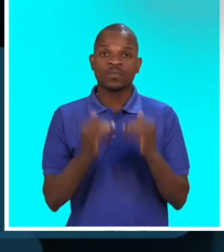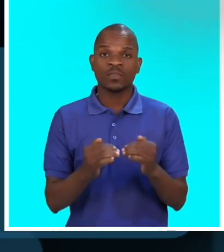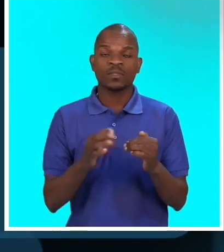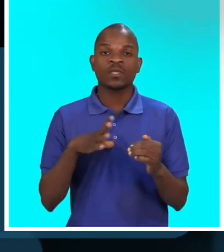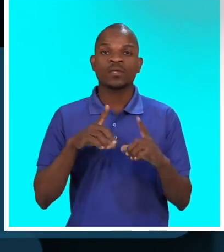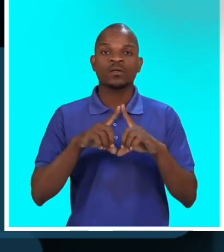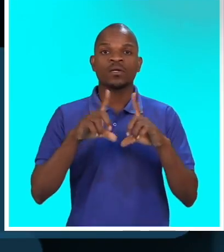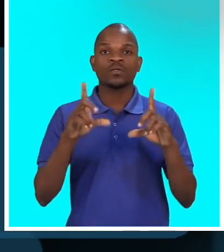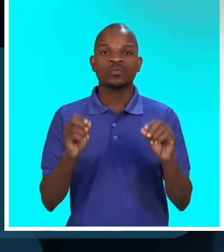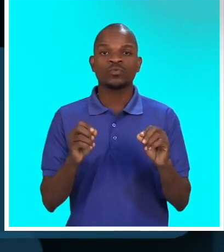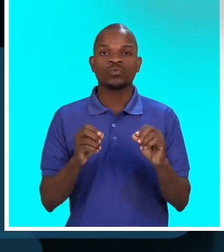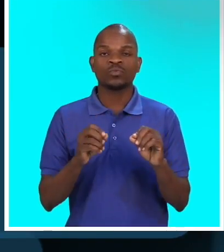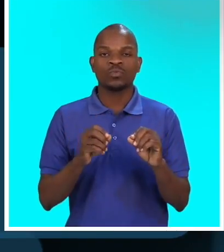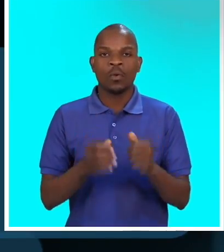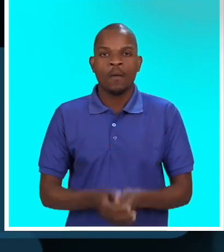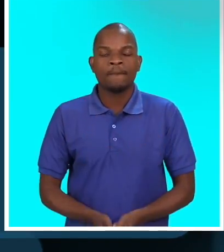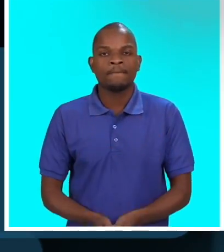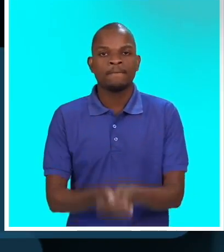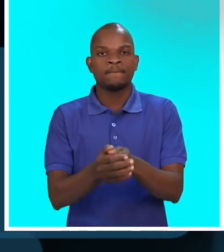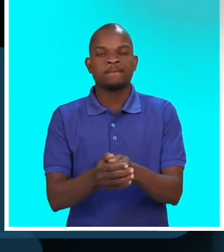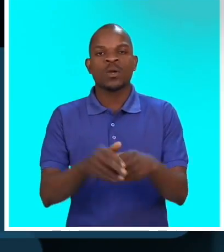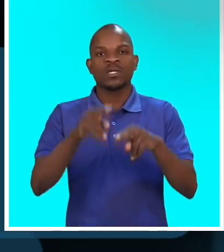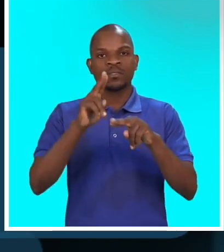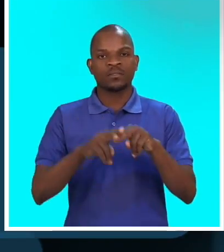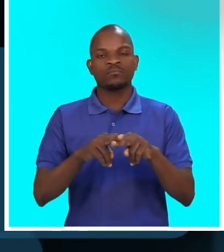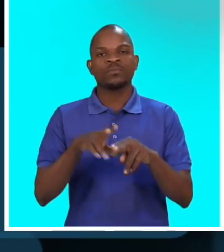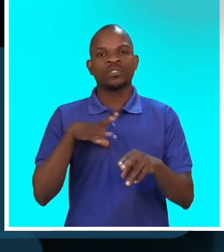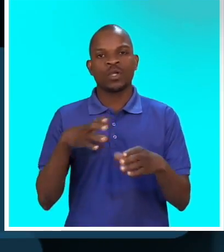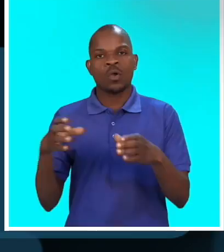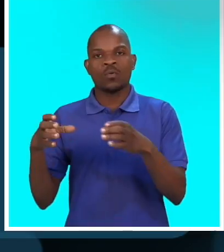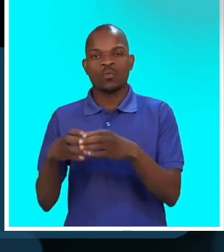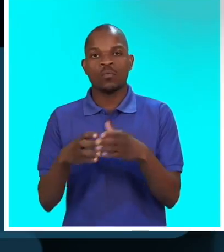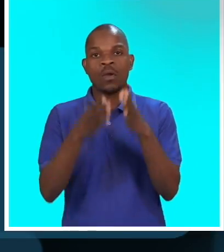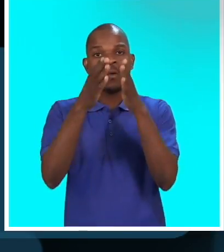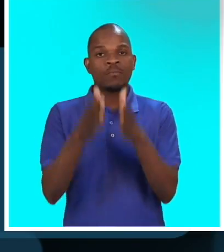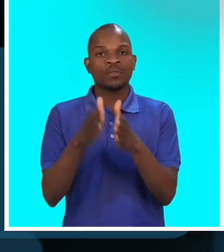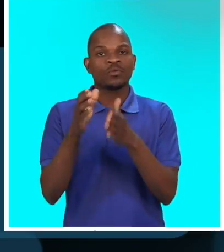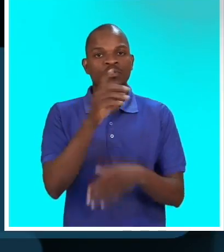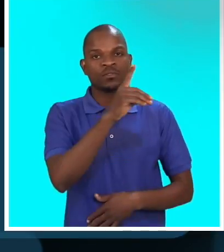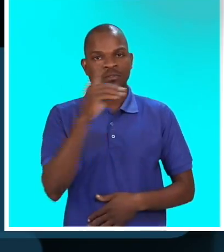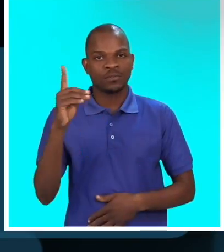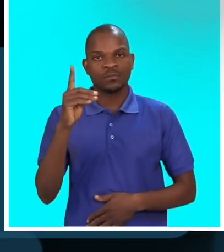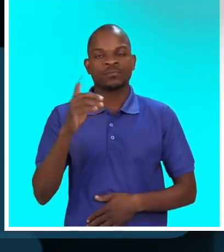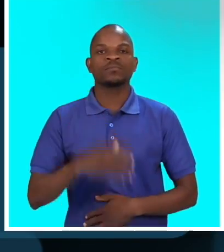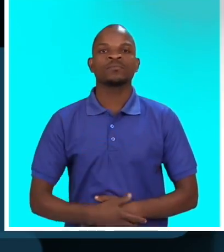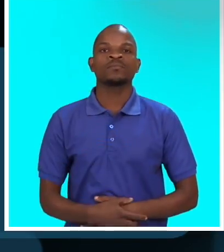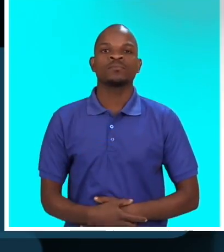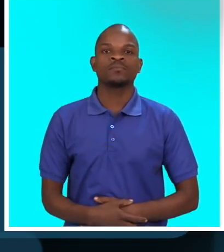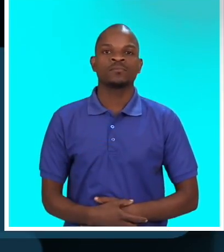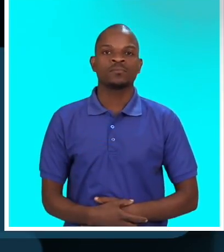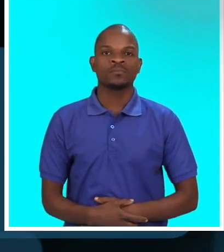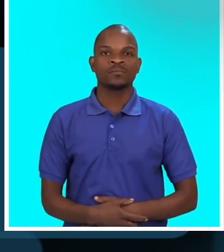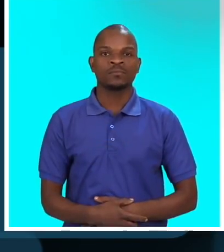Vêm. E depois, a modalidade de bolo e sentado. Temos a deficiência